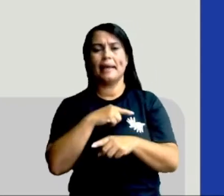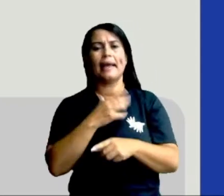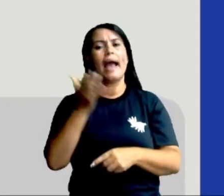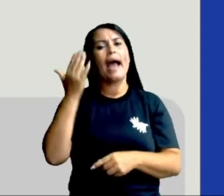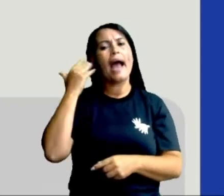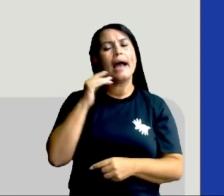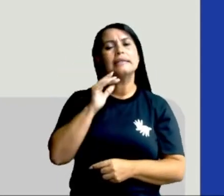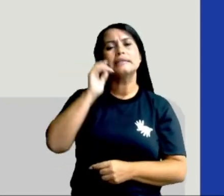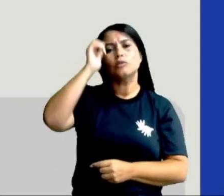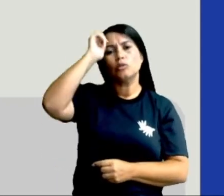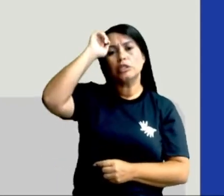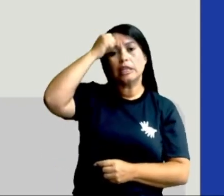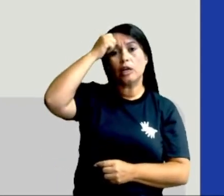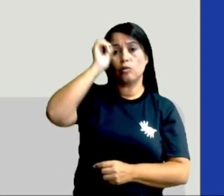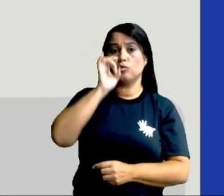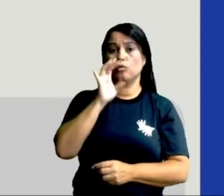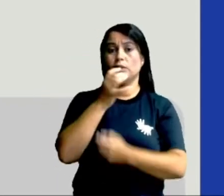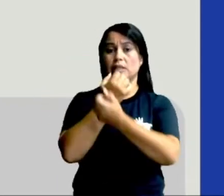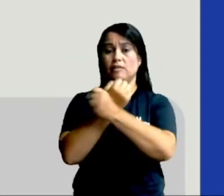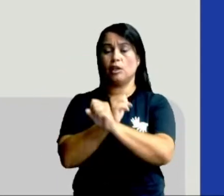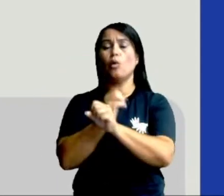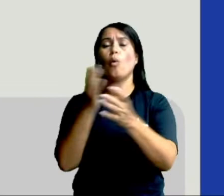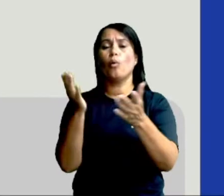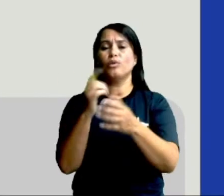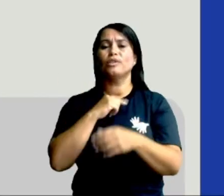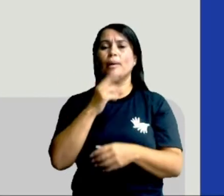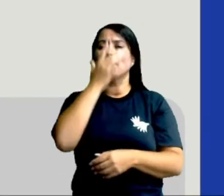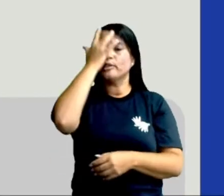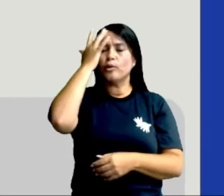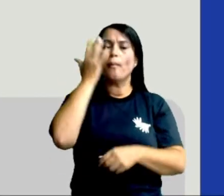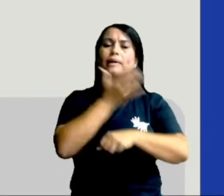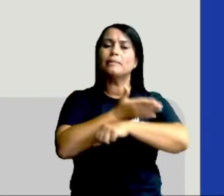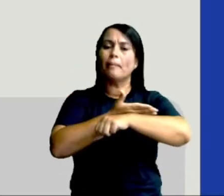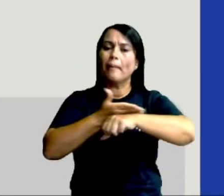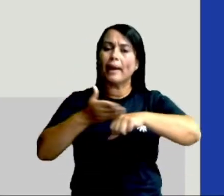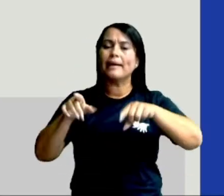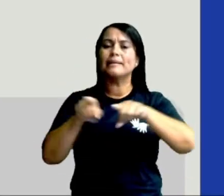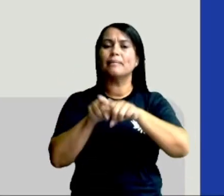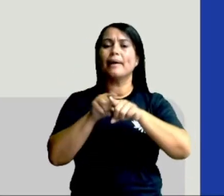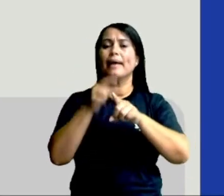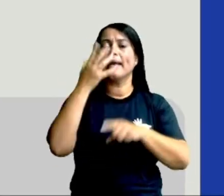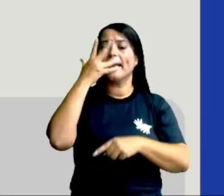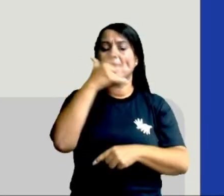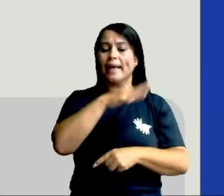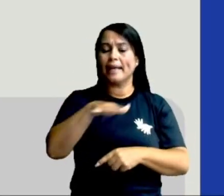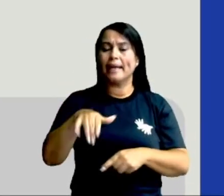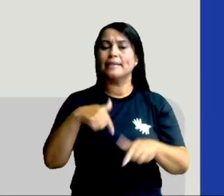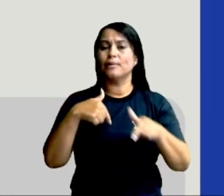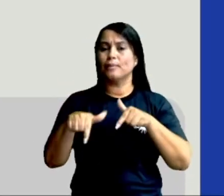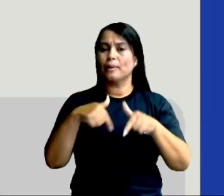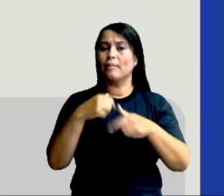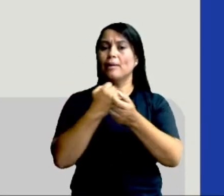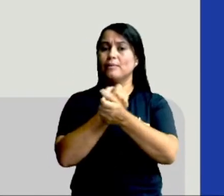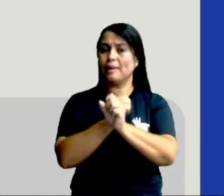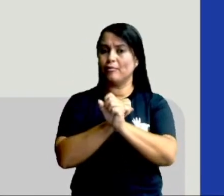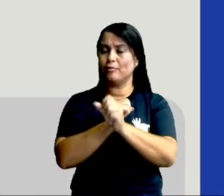negros, né? Escravizados. Hoje a gente vê aí pessoas brancas e crianças também nesse trabalho